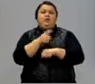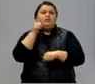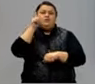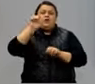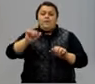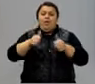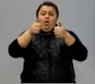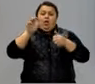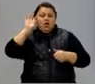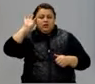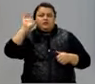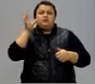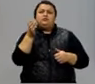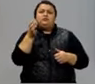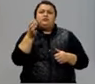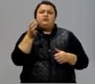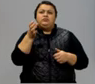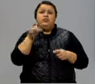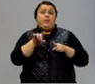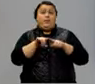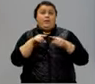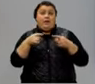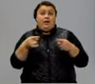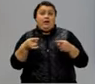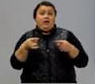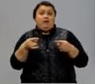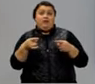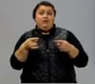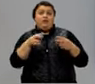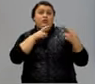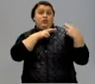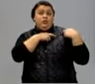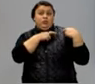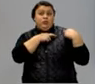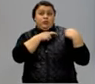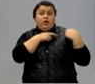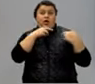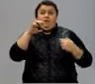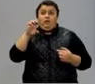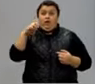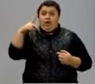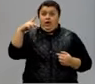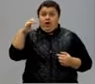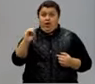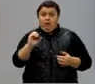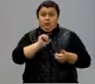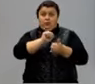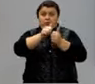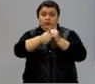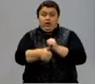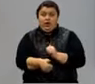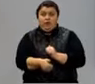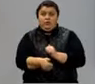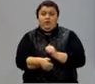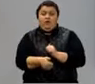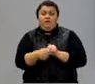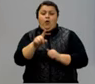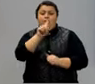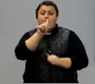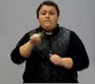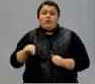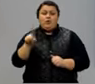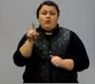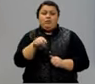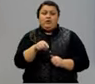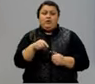No entanto, a administração da EPO recombinante no esporte foi proibida pelo Comitê Olímpico